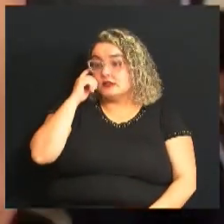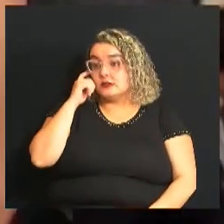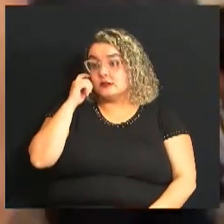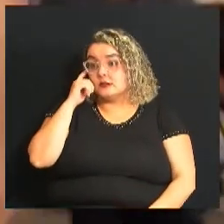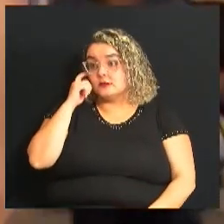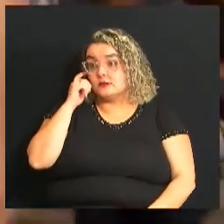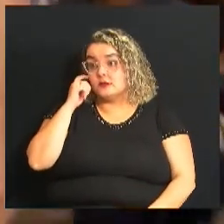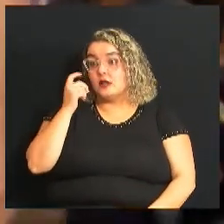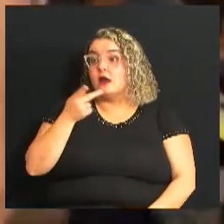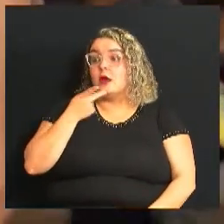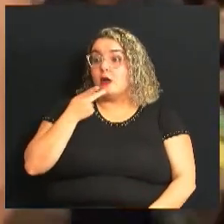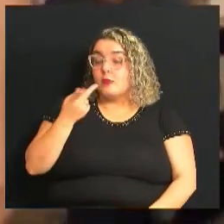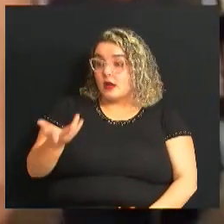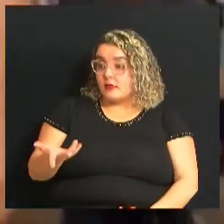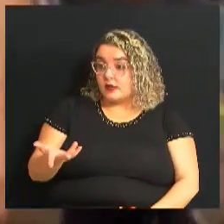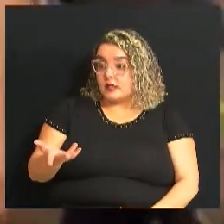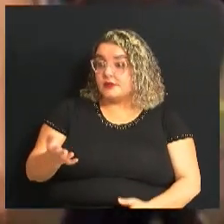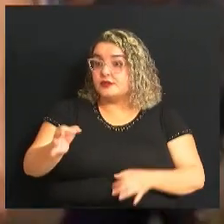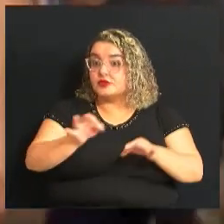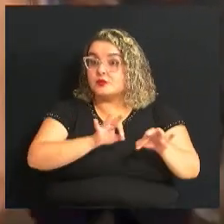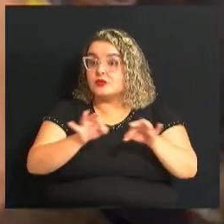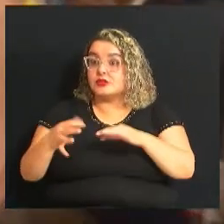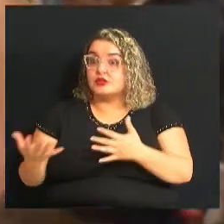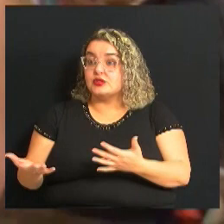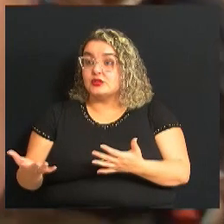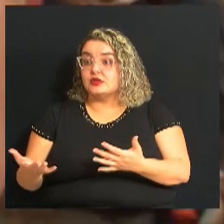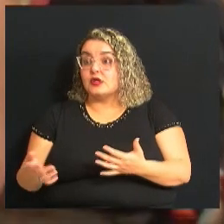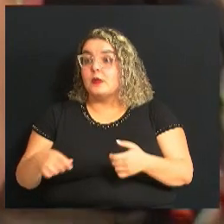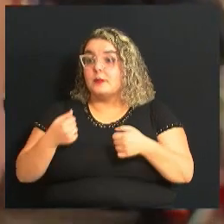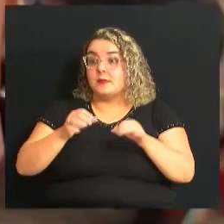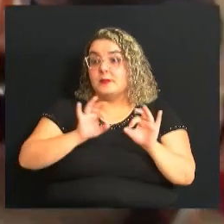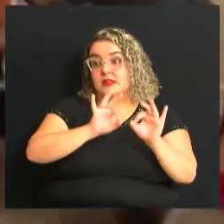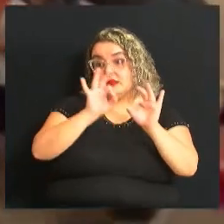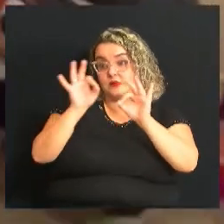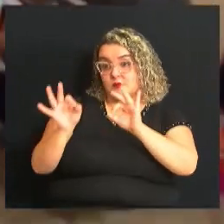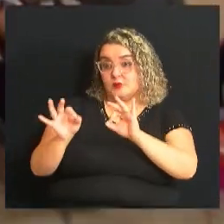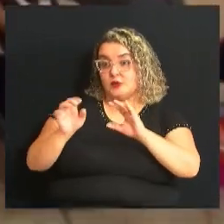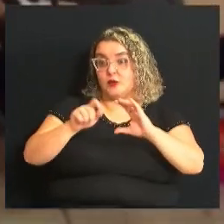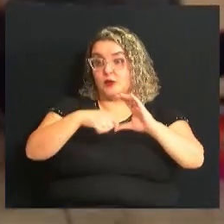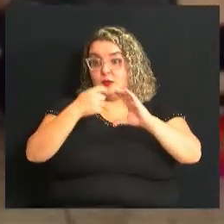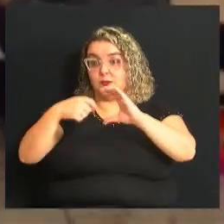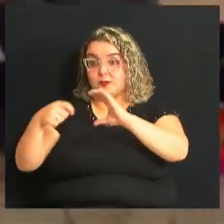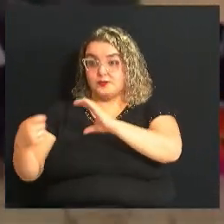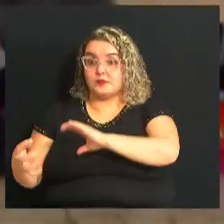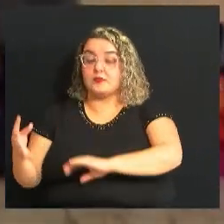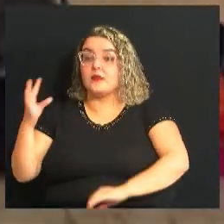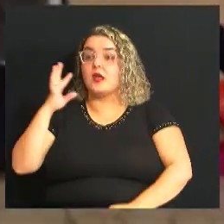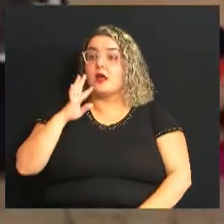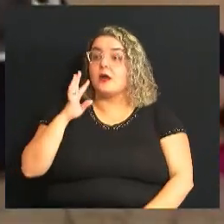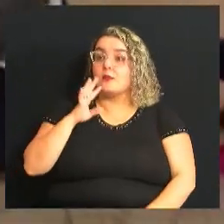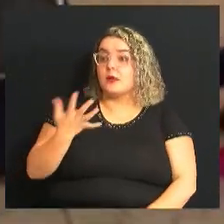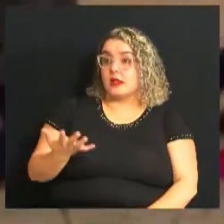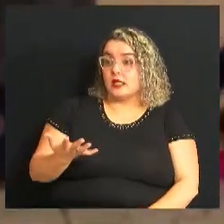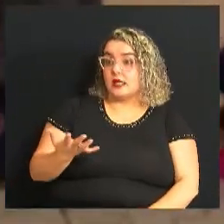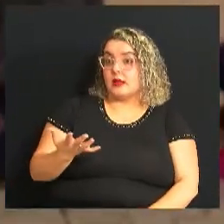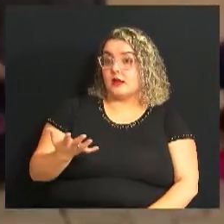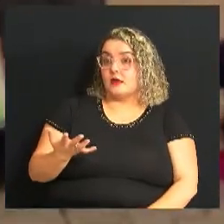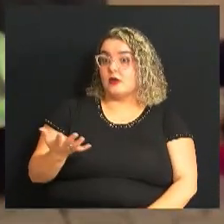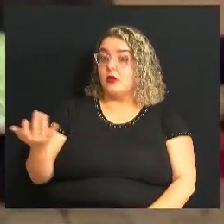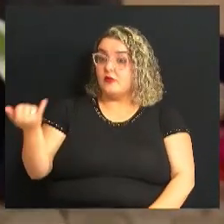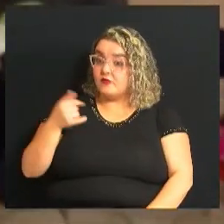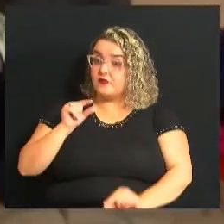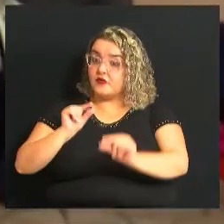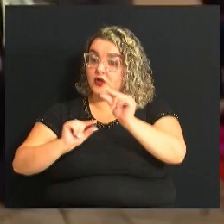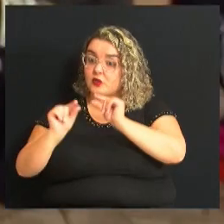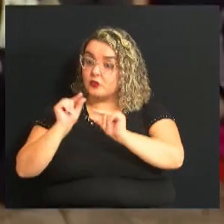gente falar a respeito desse projeto, a gente está acompanhando imagens aí bem bacana, não é? Fale um pouquinho sobre